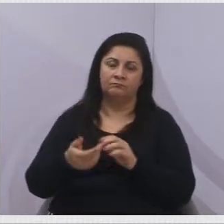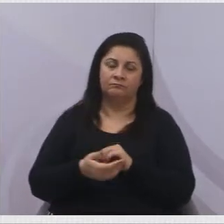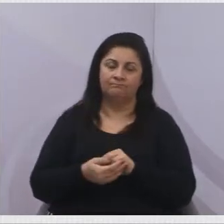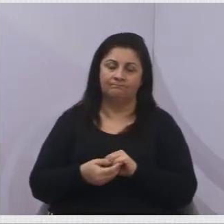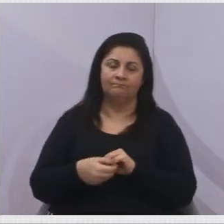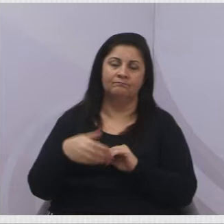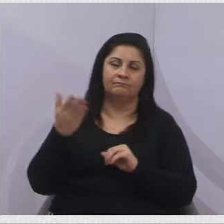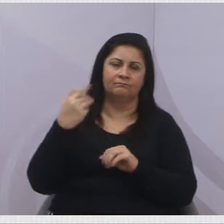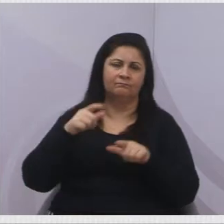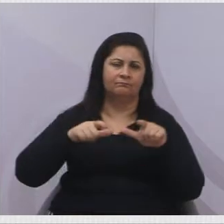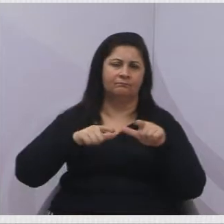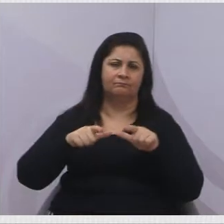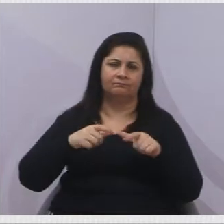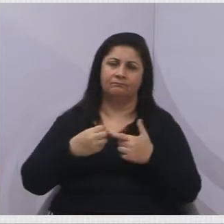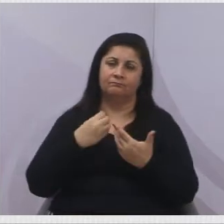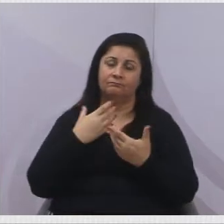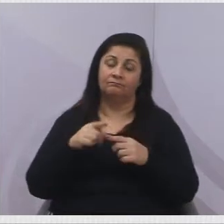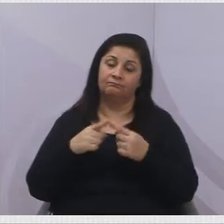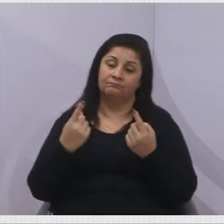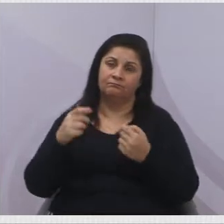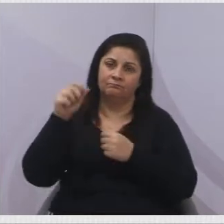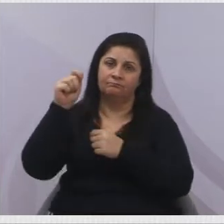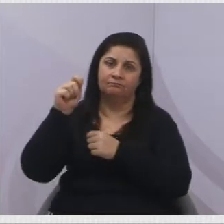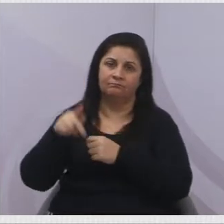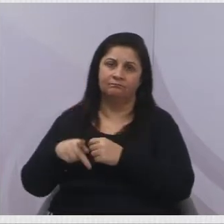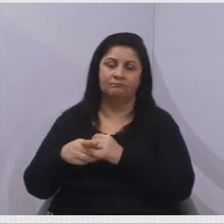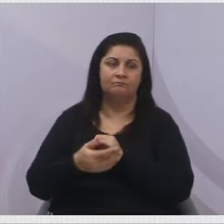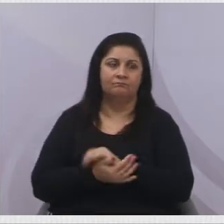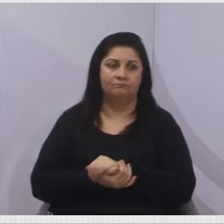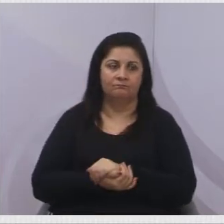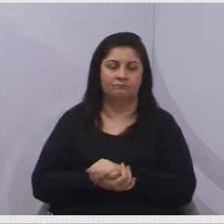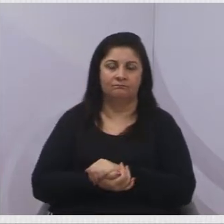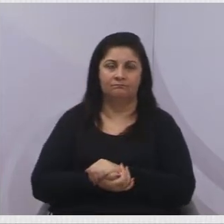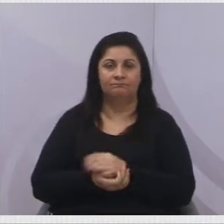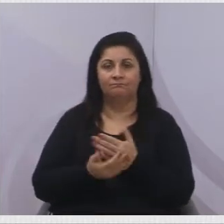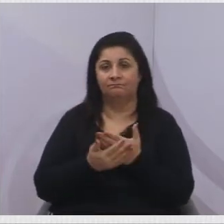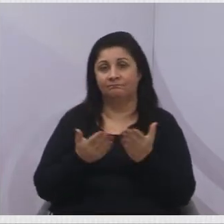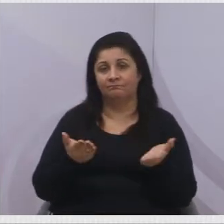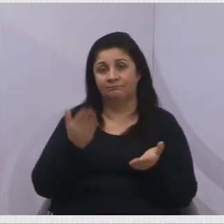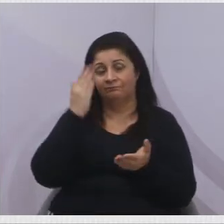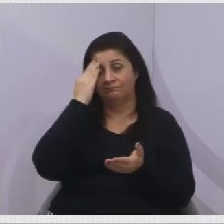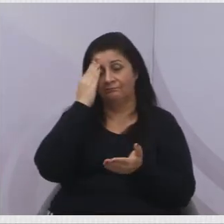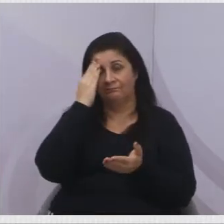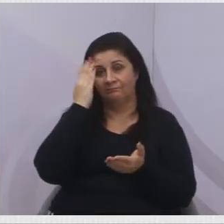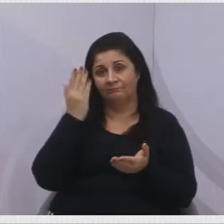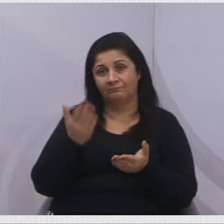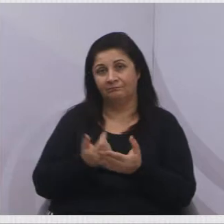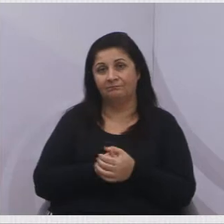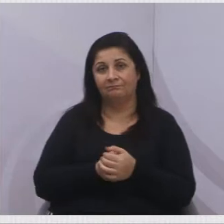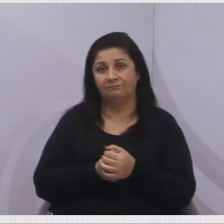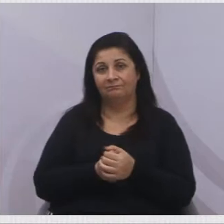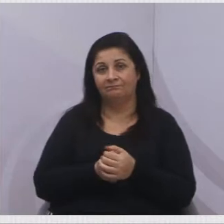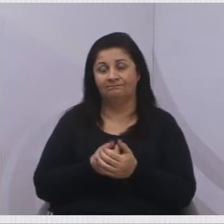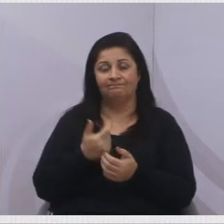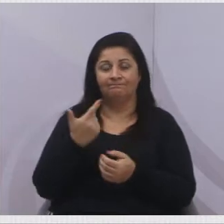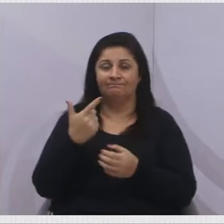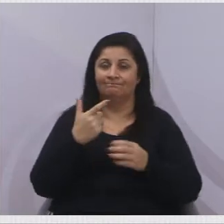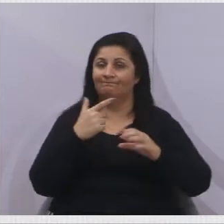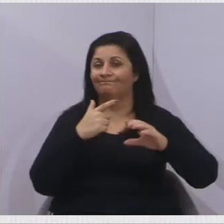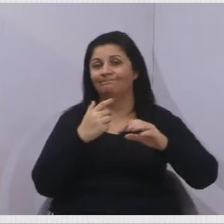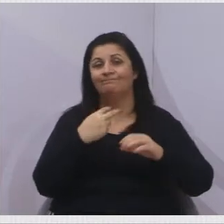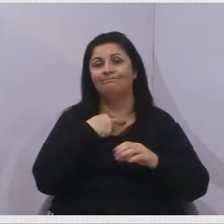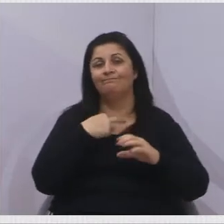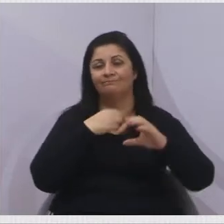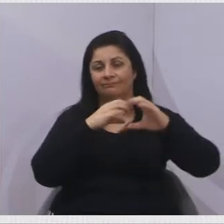belo trabalho no Melhor em Casa. Como vocês sabem, a gente teve o concurso suspenso